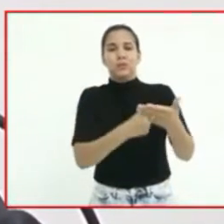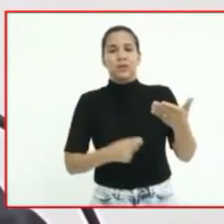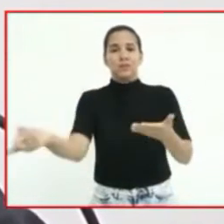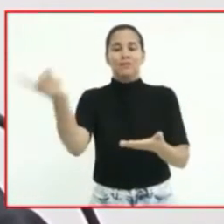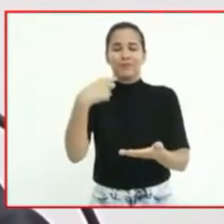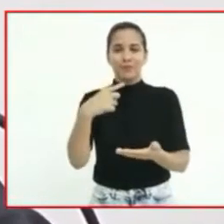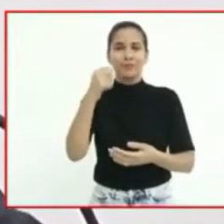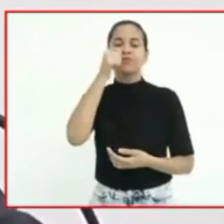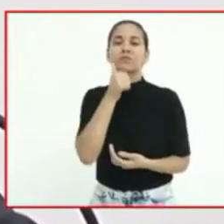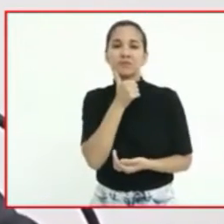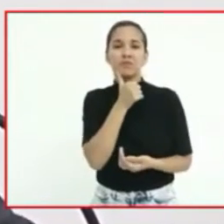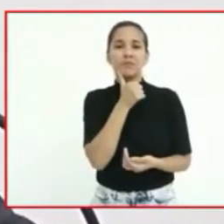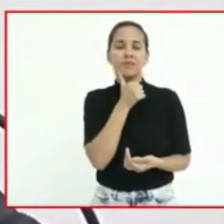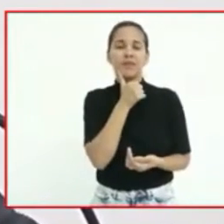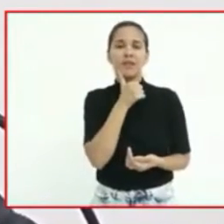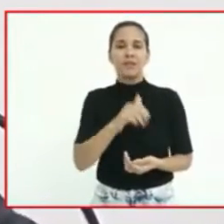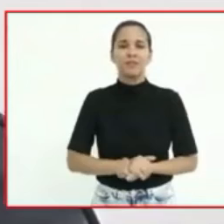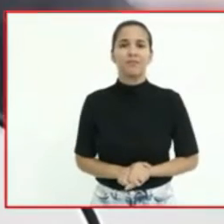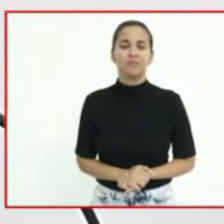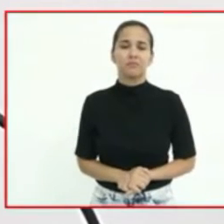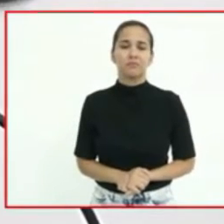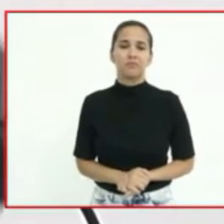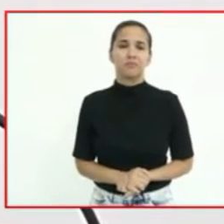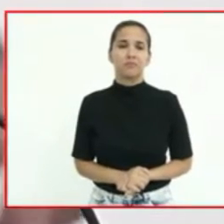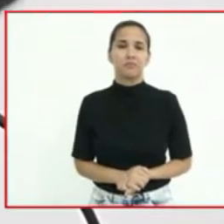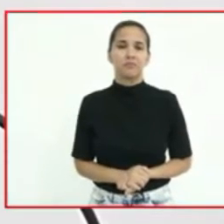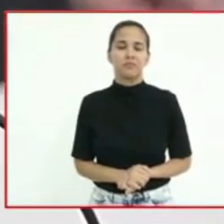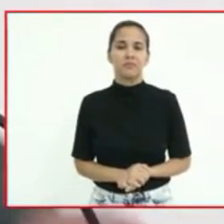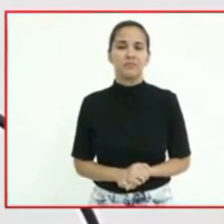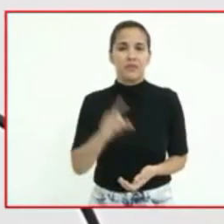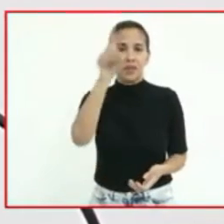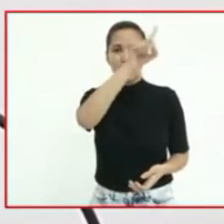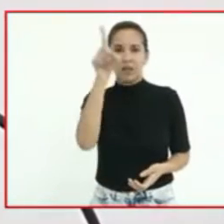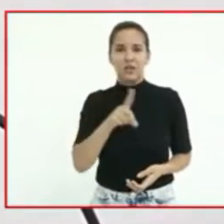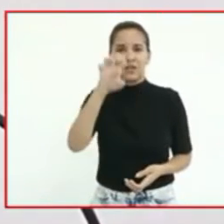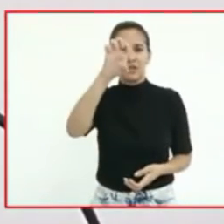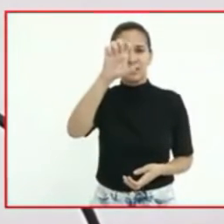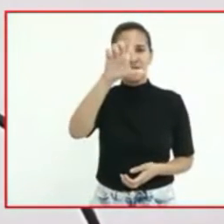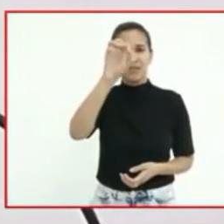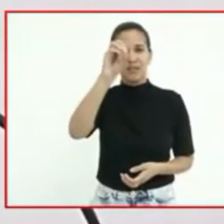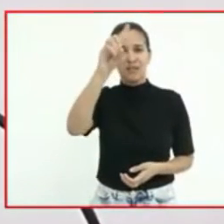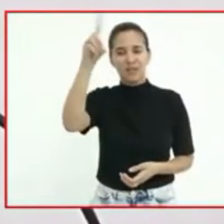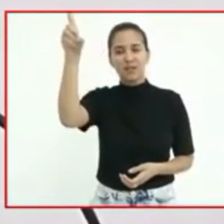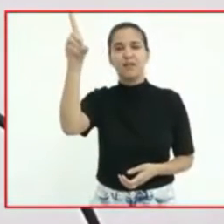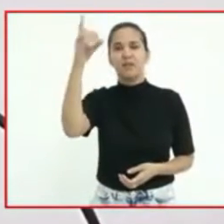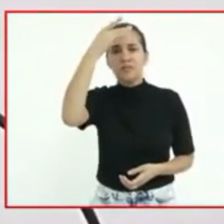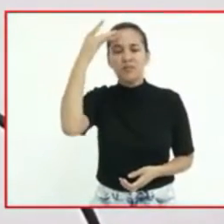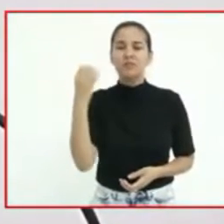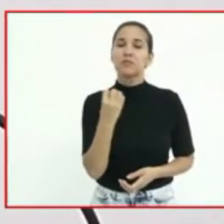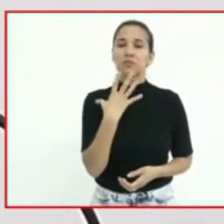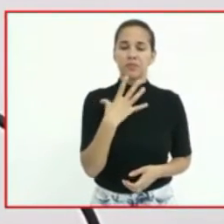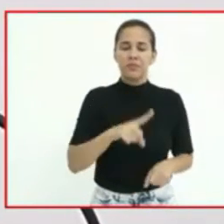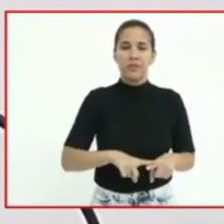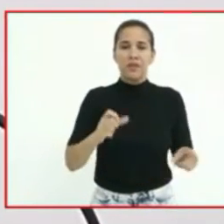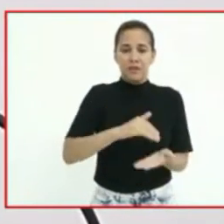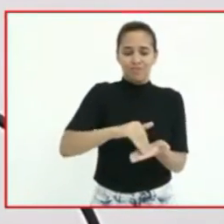vemos aquela mulher perseguindo todo mundo. O Zelão, uma pessoa do bem. Quantos secretários saiu por